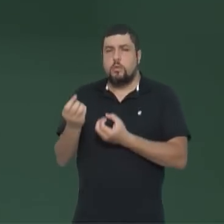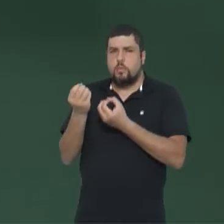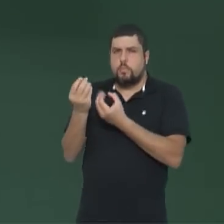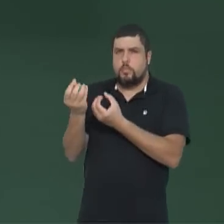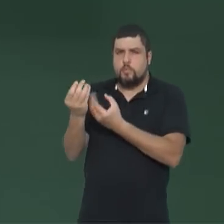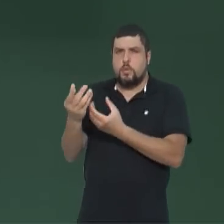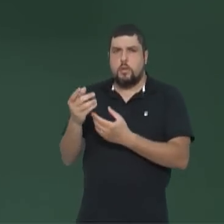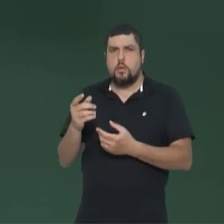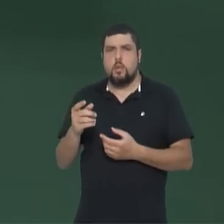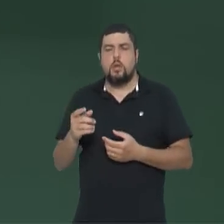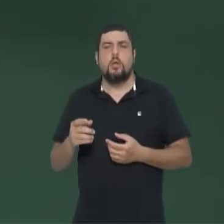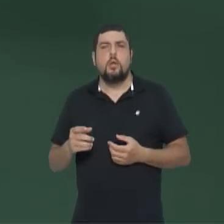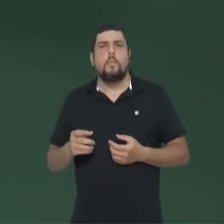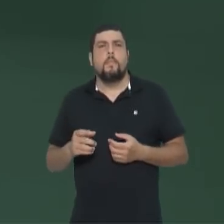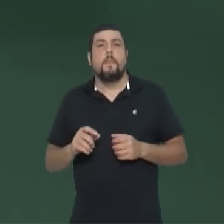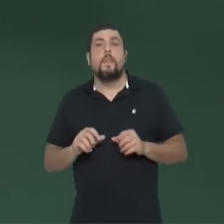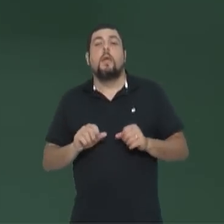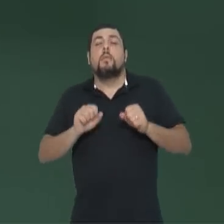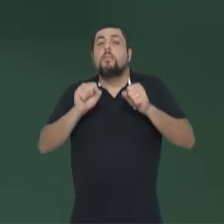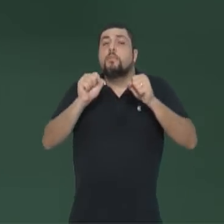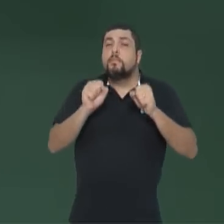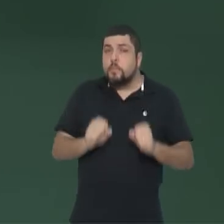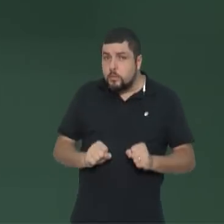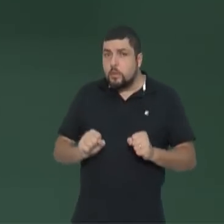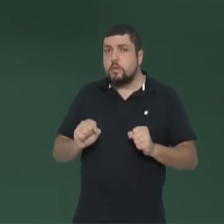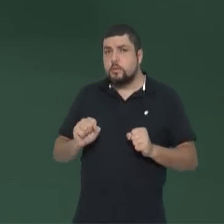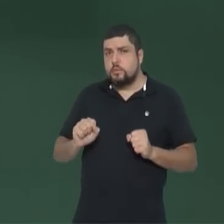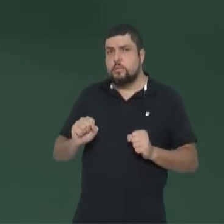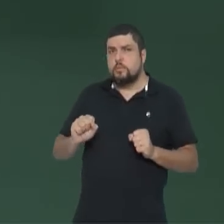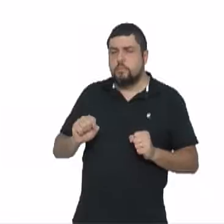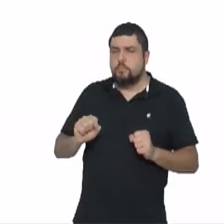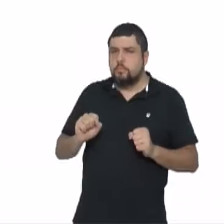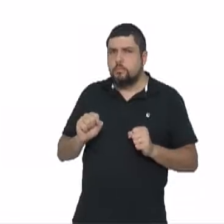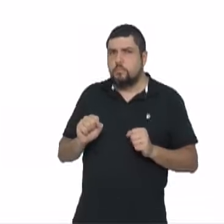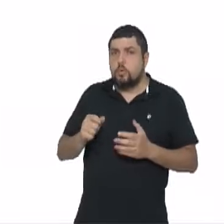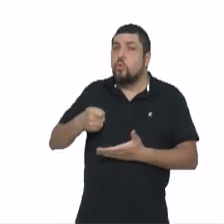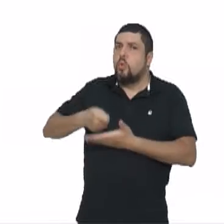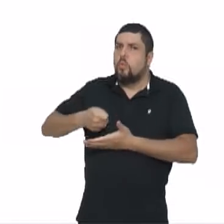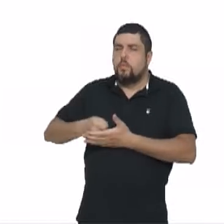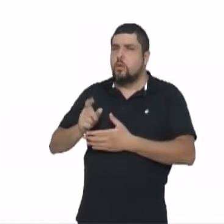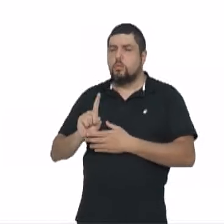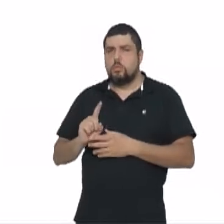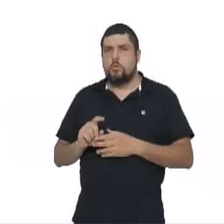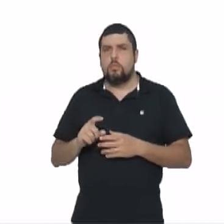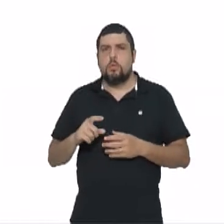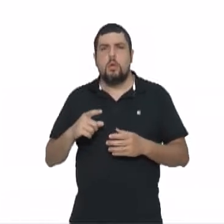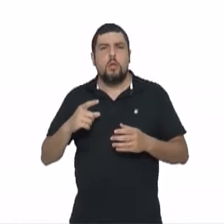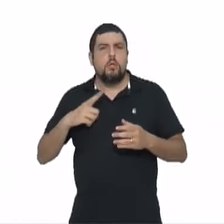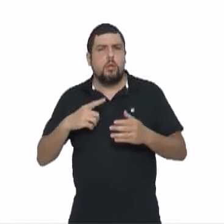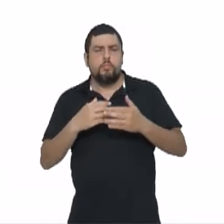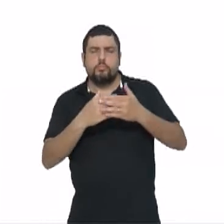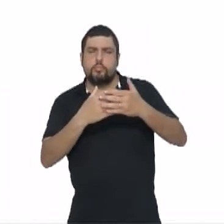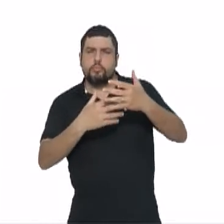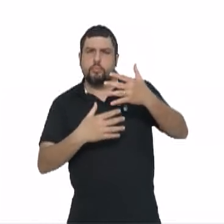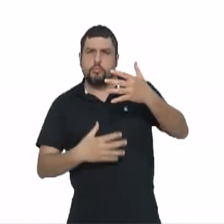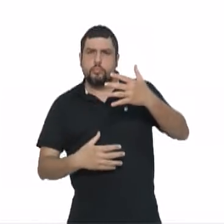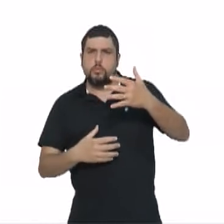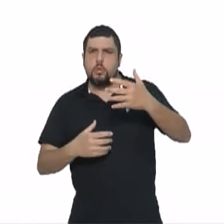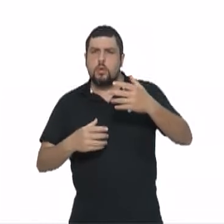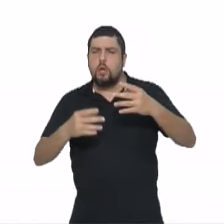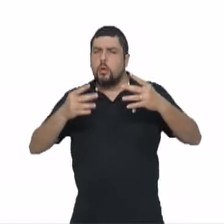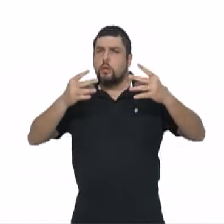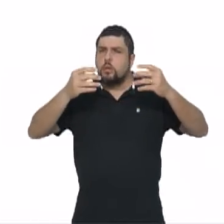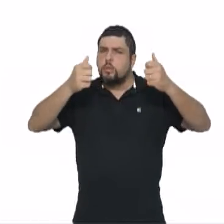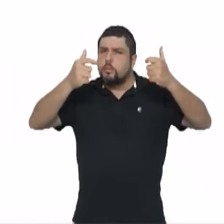é obrigatório, pessoal. Podem aparecer trechos descritivos quando for necessário, podem